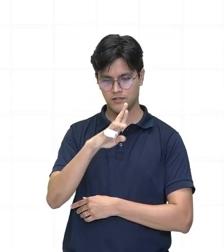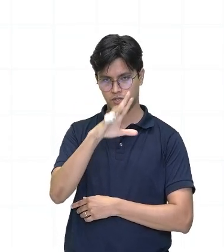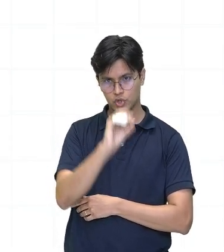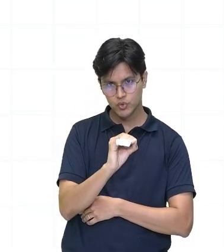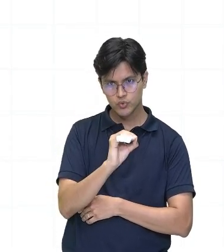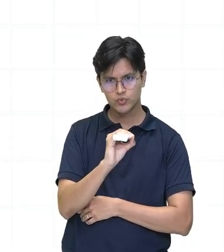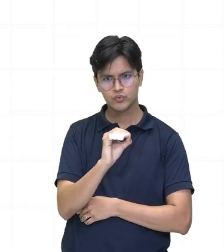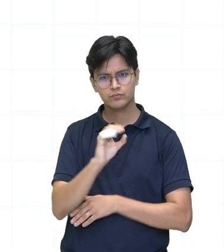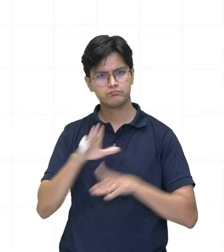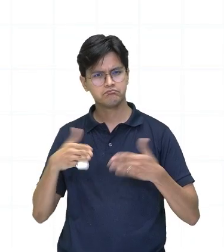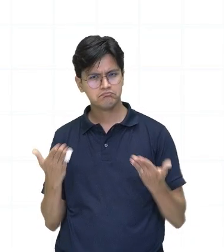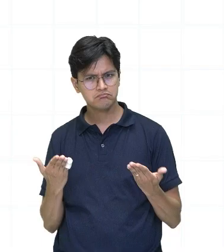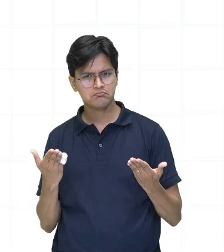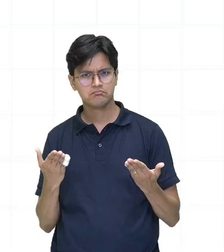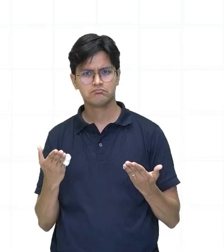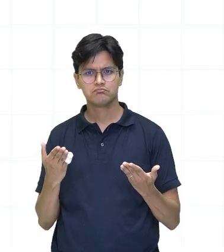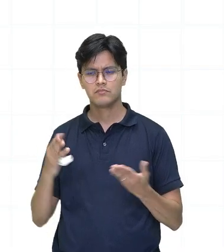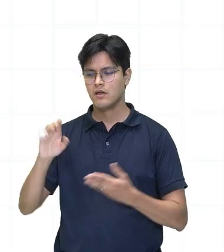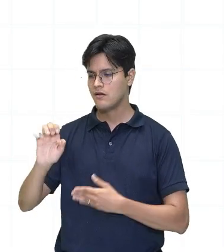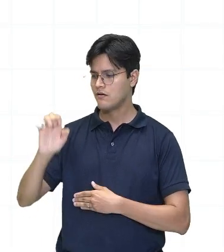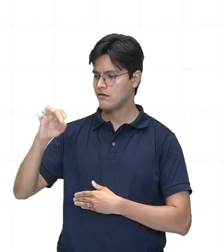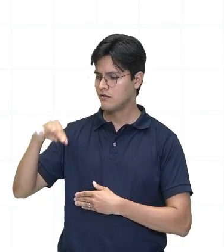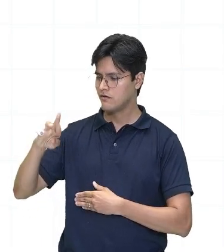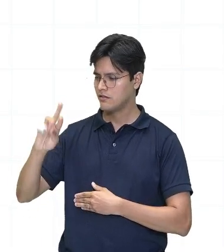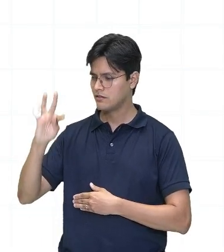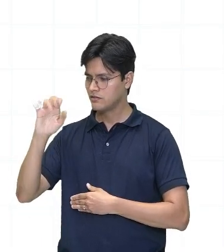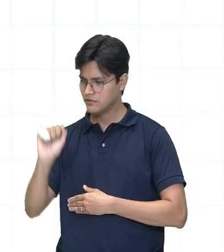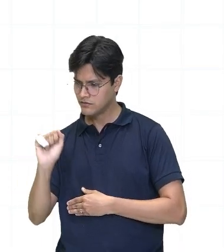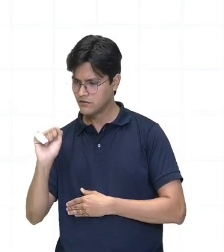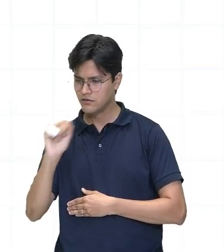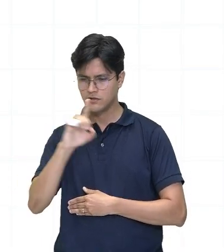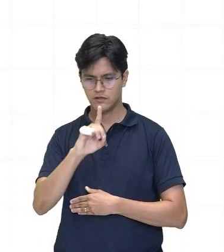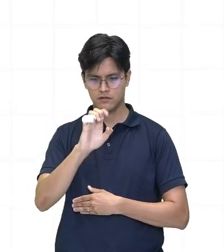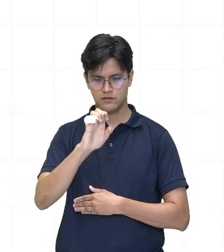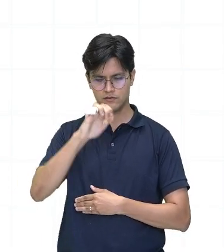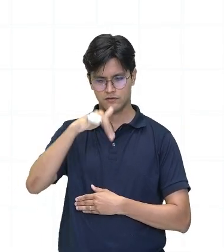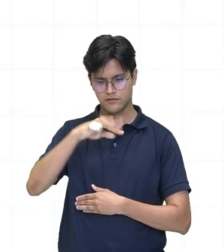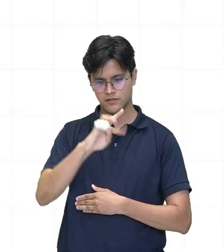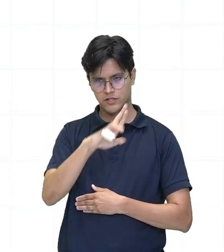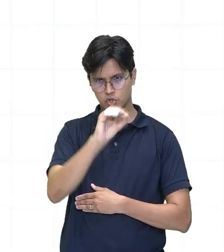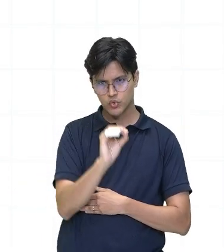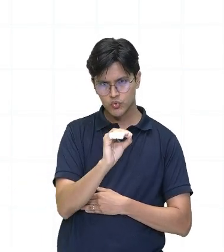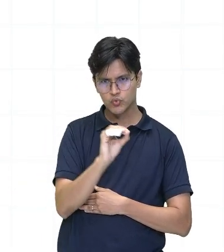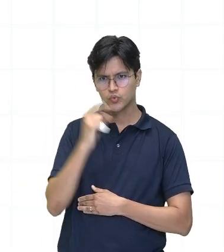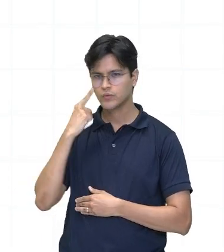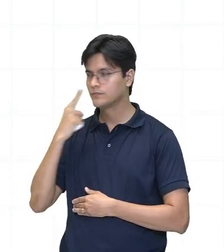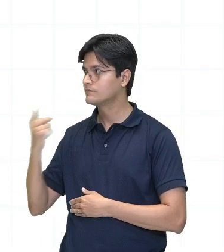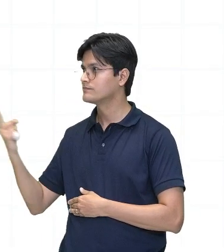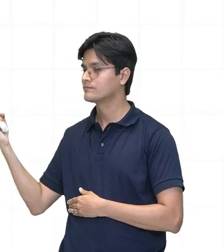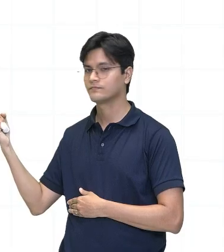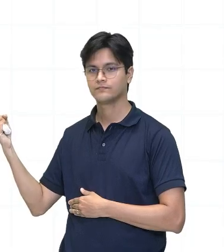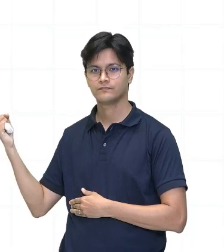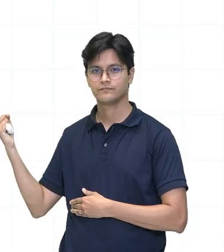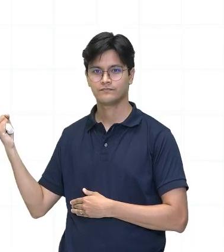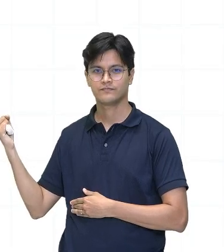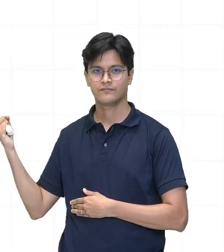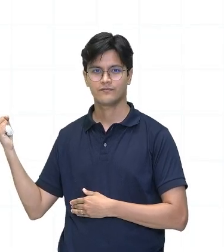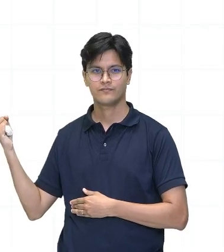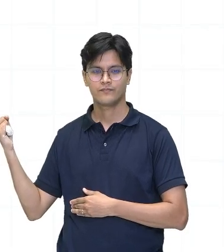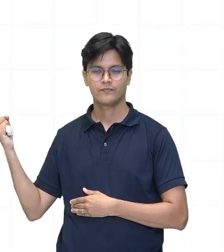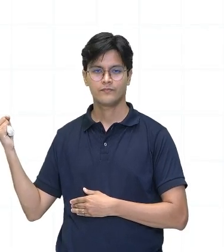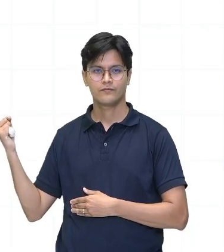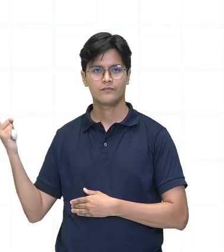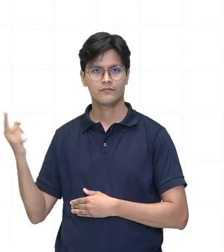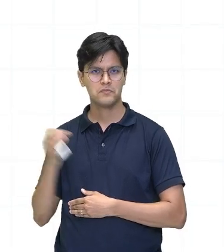Então, quando a mãe fala, entra pra dentro... Olha, quer travar a minha língua aqui. Entra pra